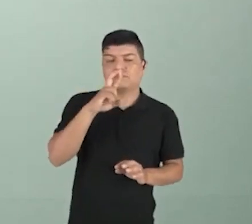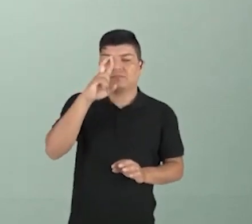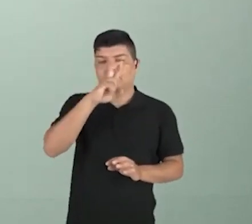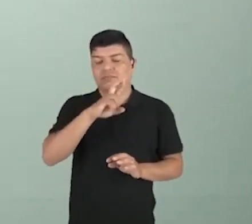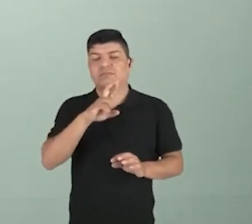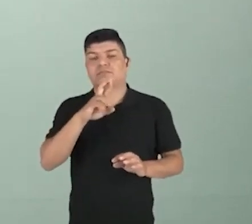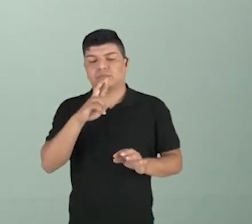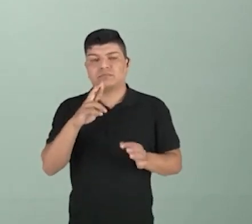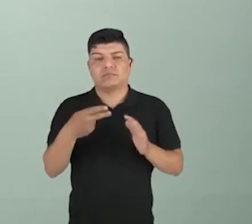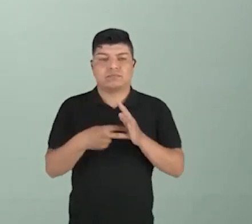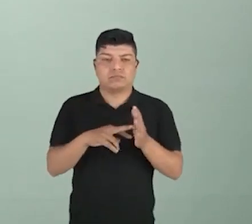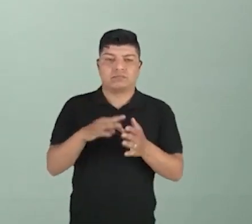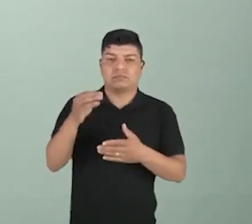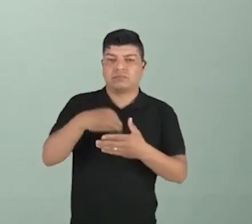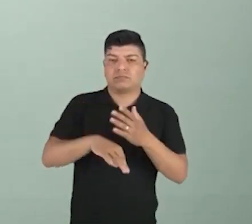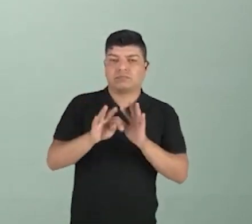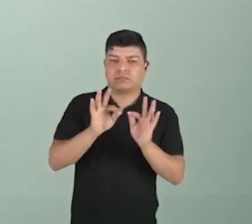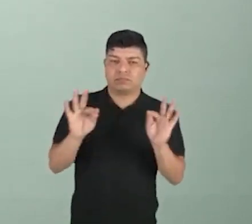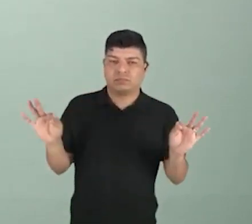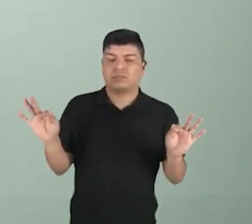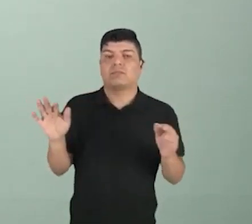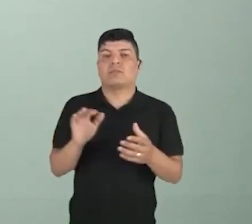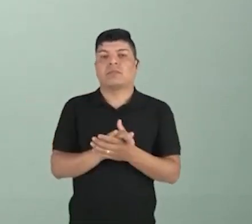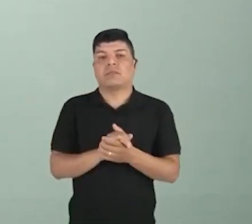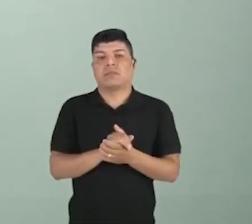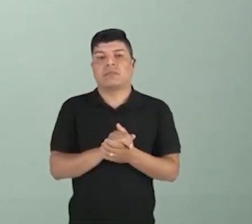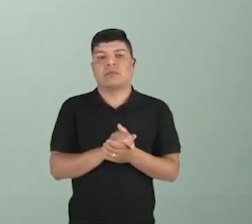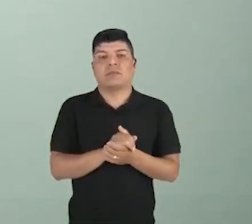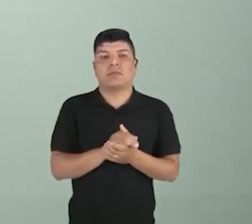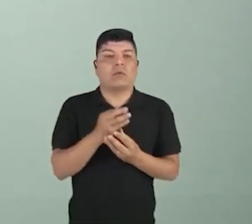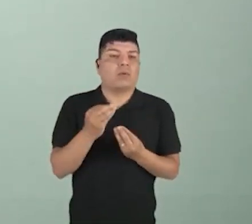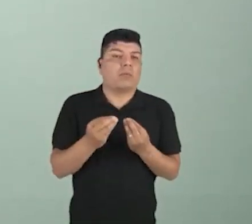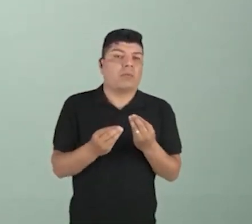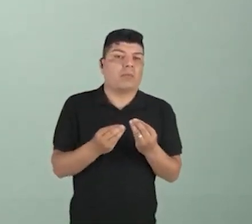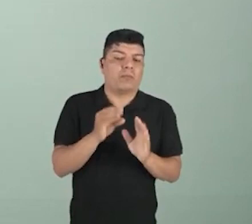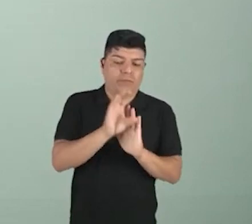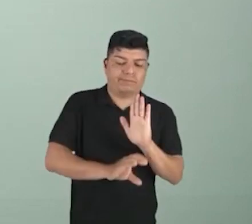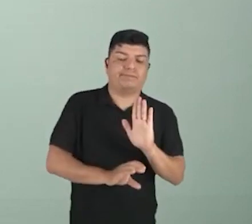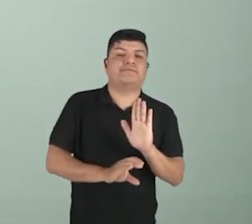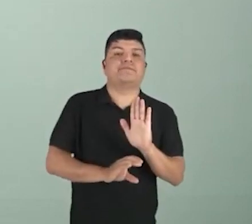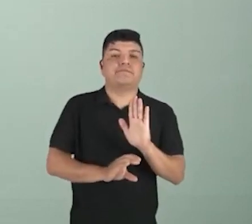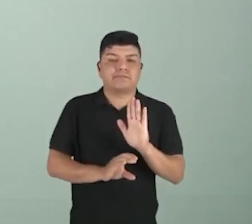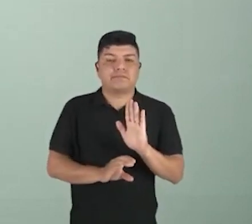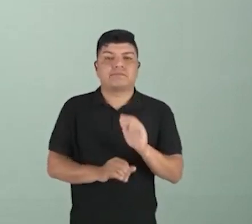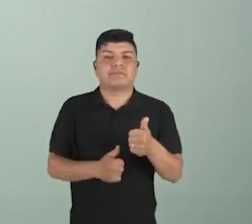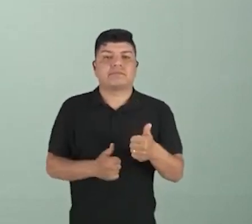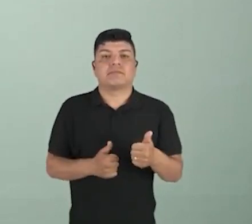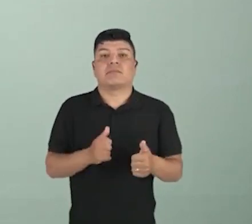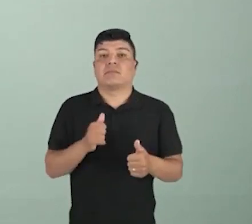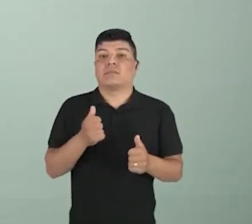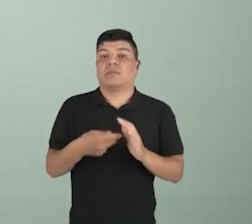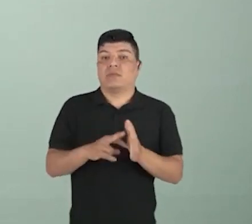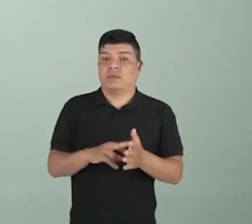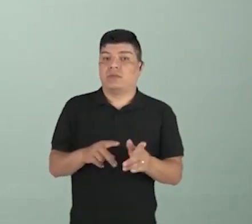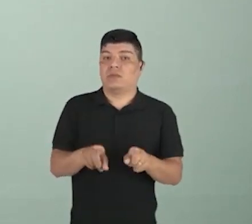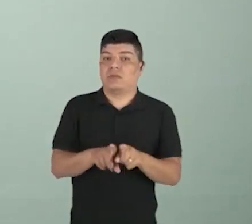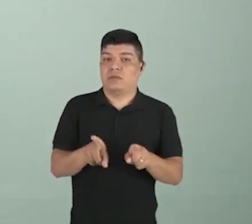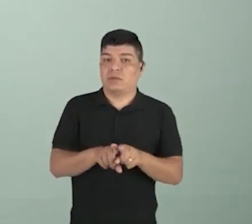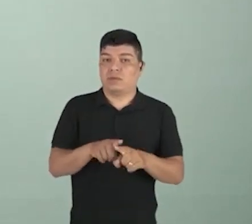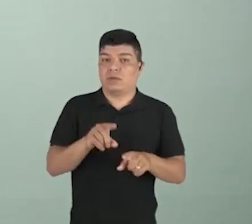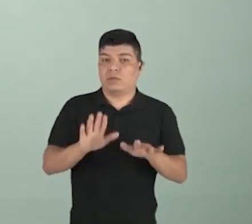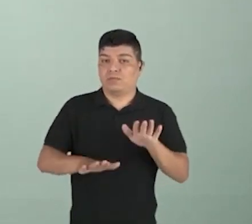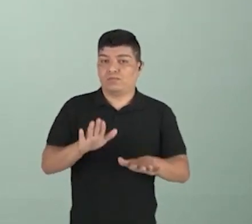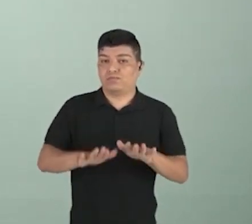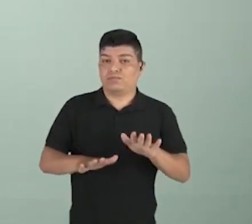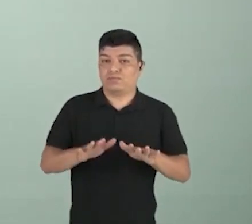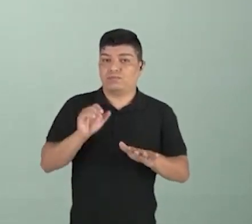a função dela dentro das frases, a função de conceitos, ok? E significados. Porque às